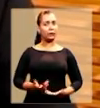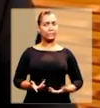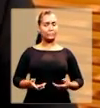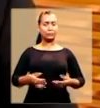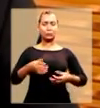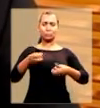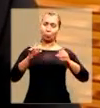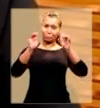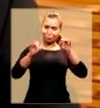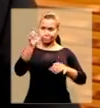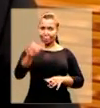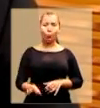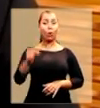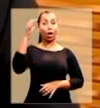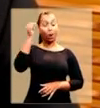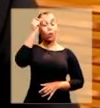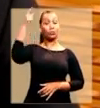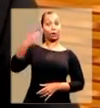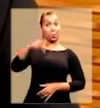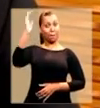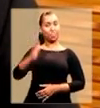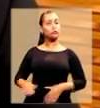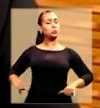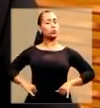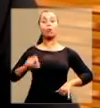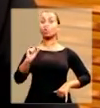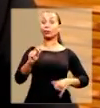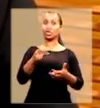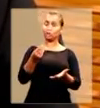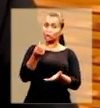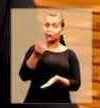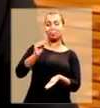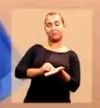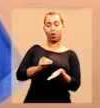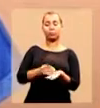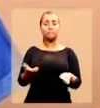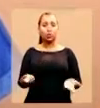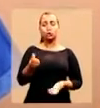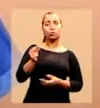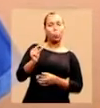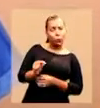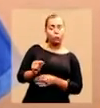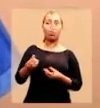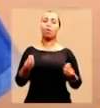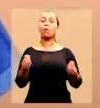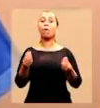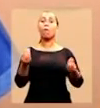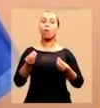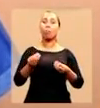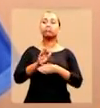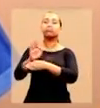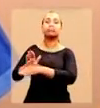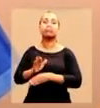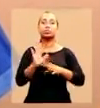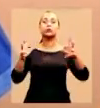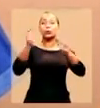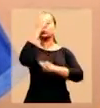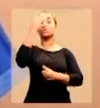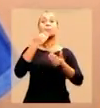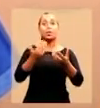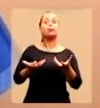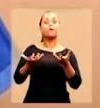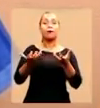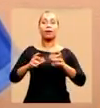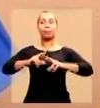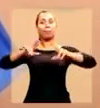Nem sempre vista como prioridade, a cultura no Brasil sofre com a falta de dinheiro. Com um orçamento curto, como atender às demandas da